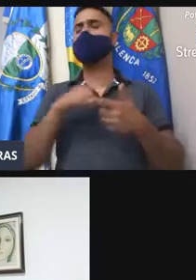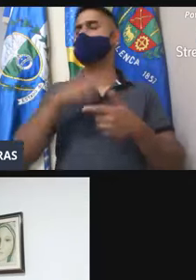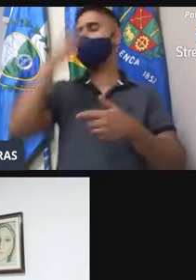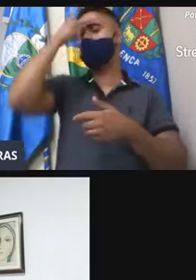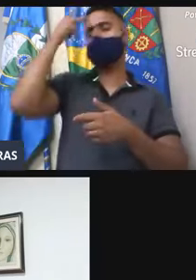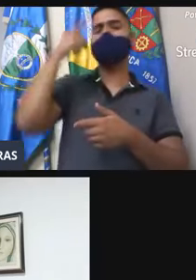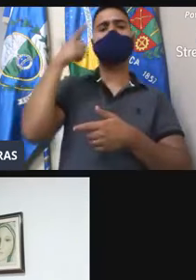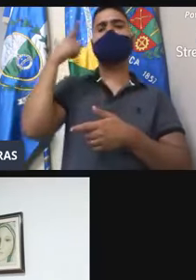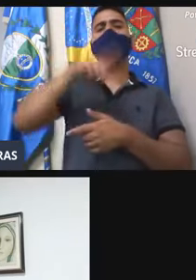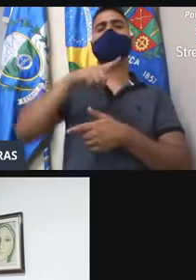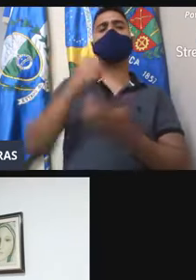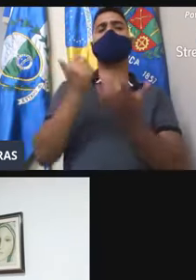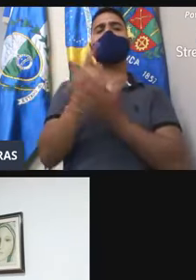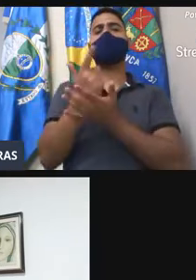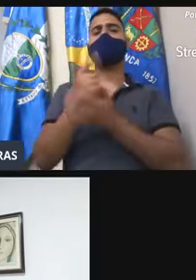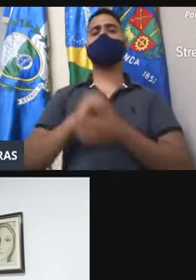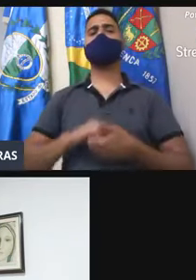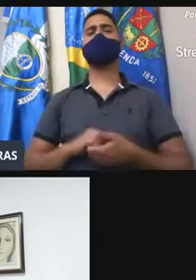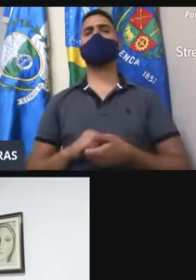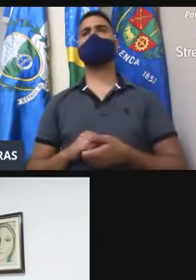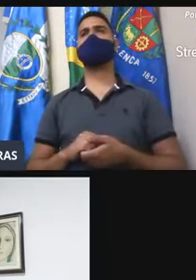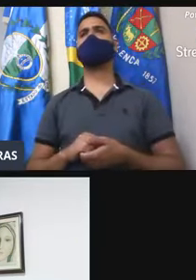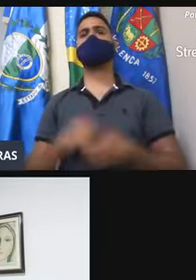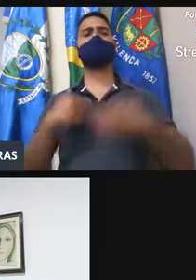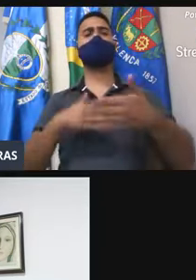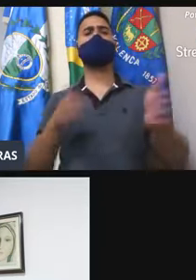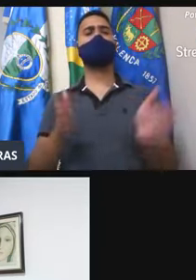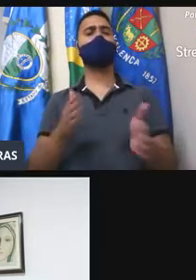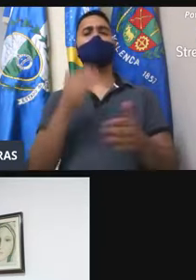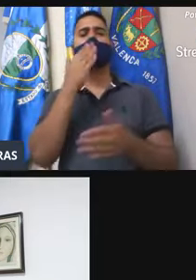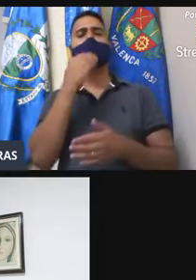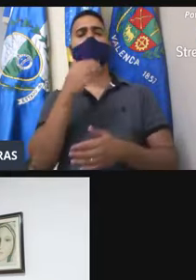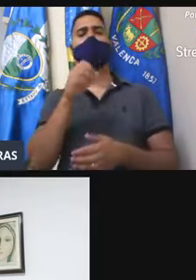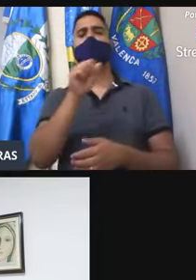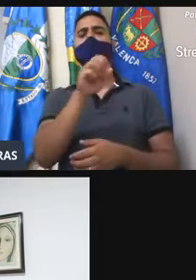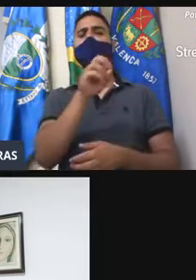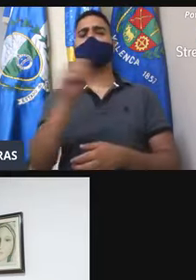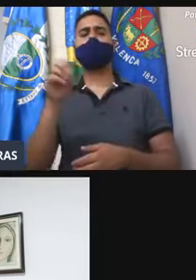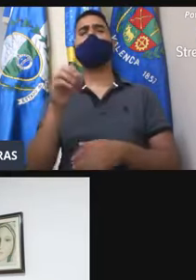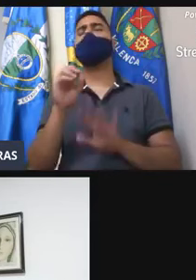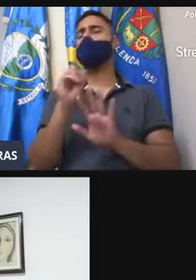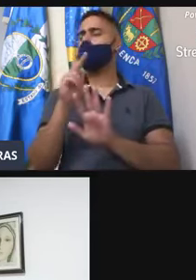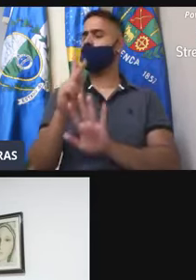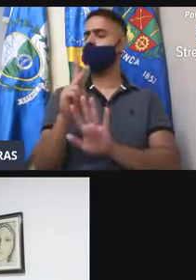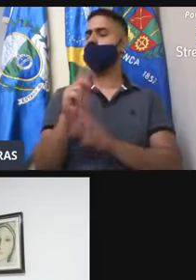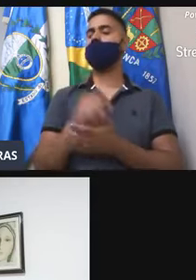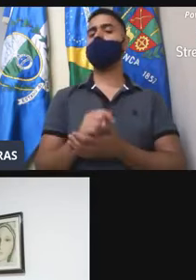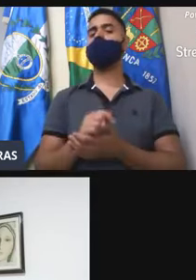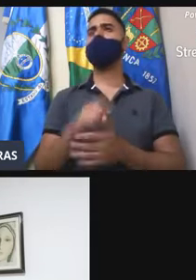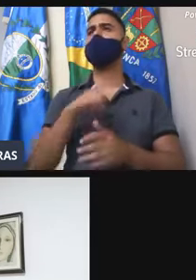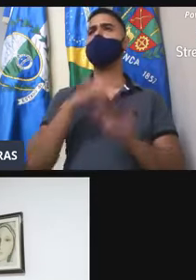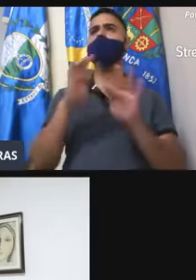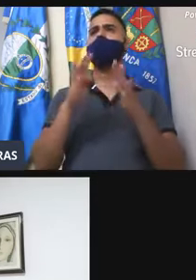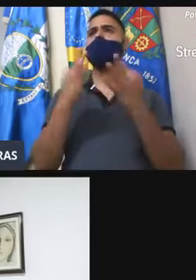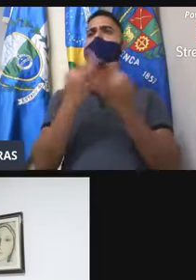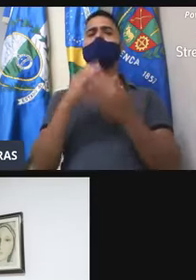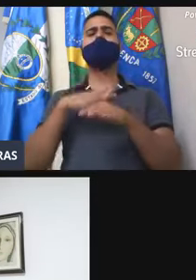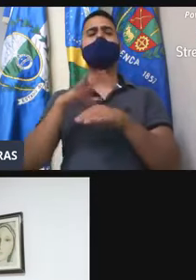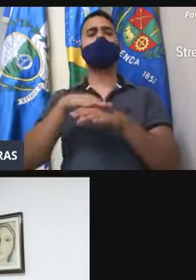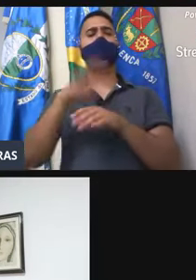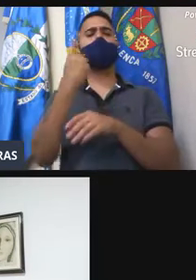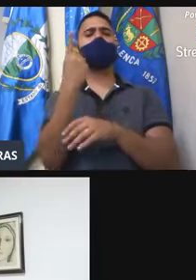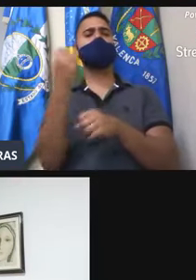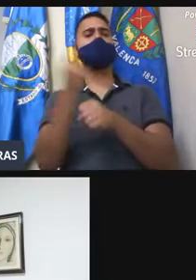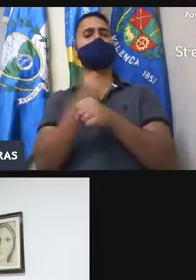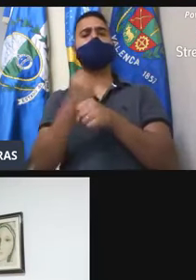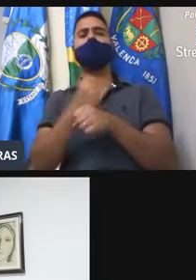têm condições. Cesta básica, 800 cesta básica, tá bom, uma cesta básica aí. De repente tem uma família lá que já está mais de um ano precisando